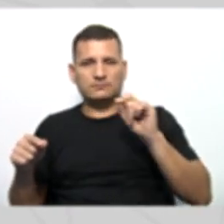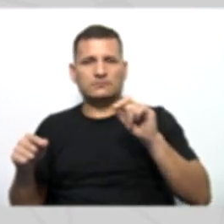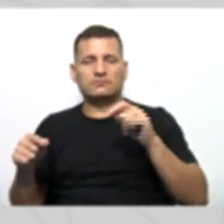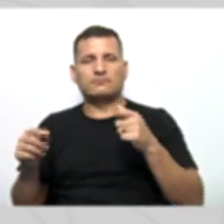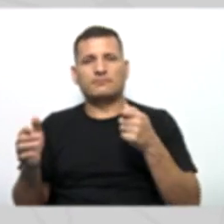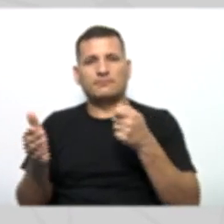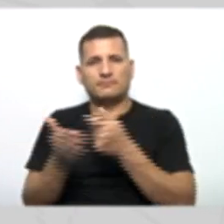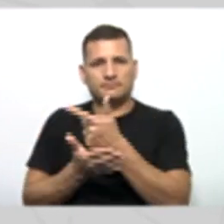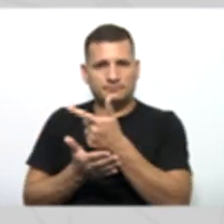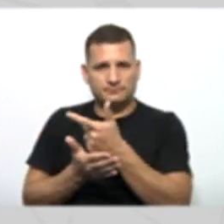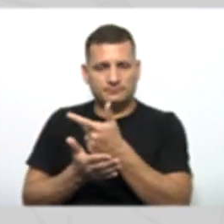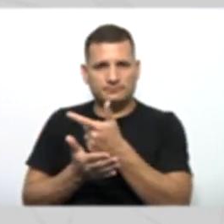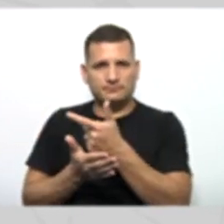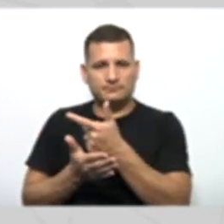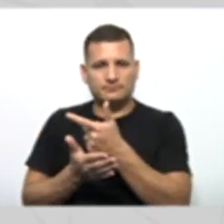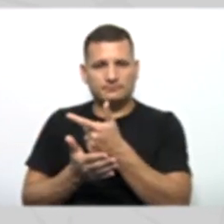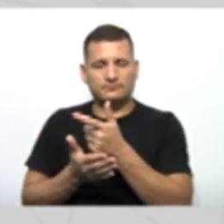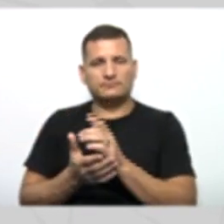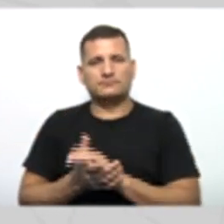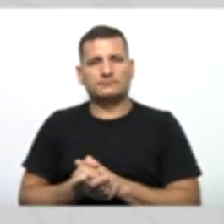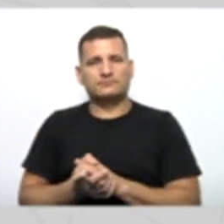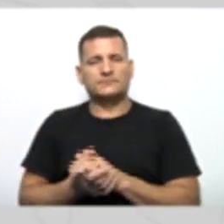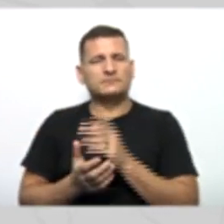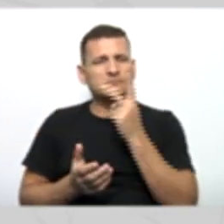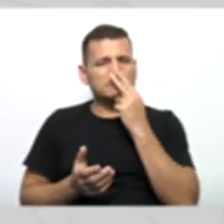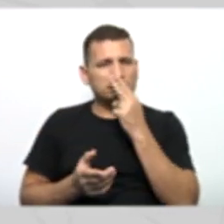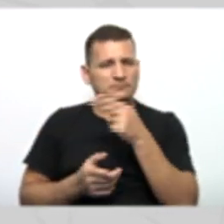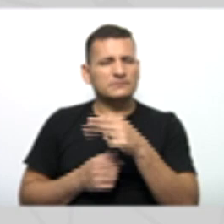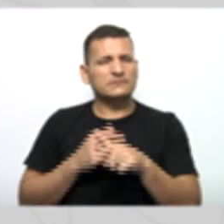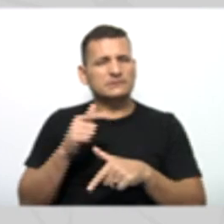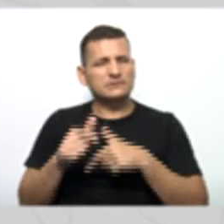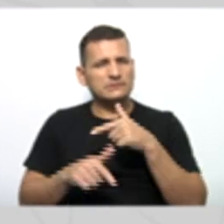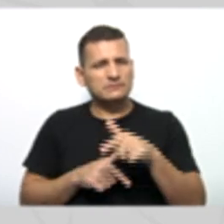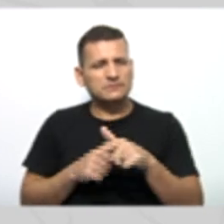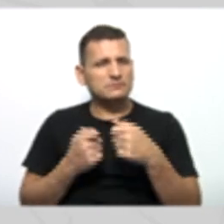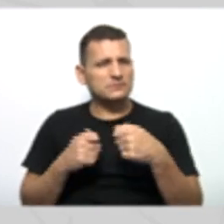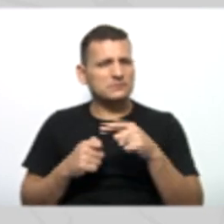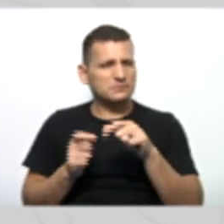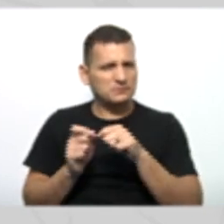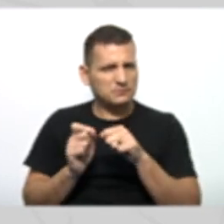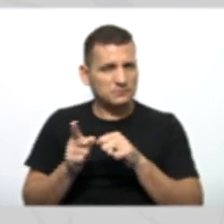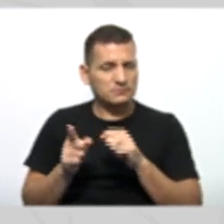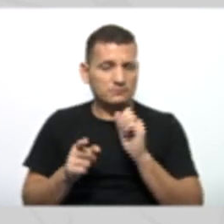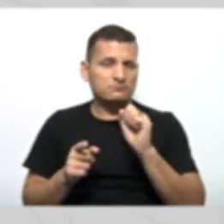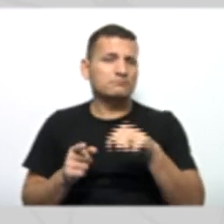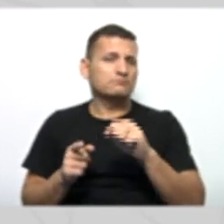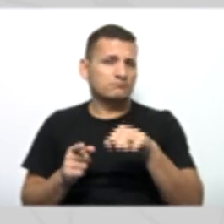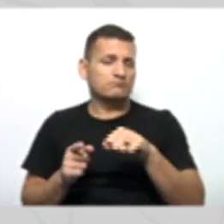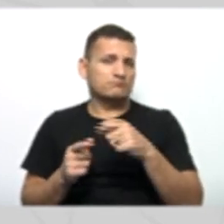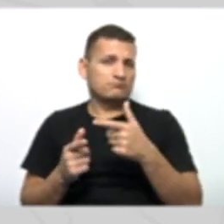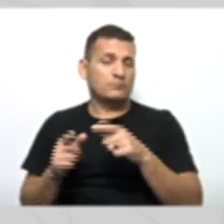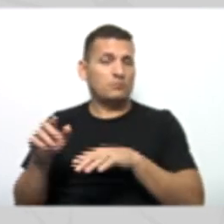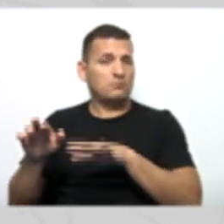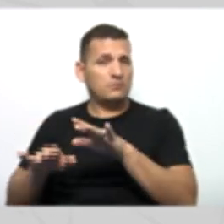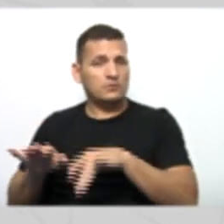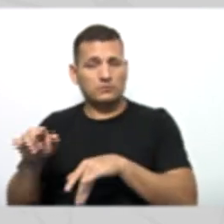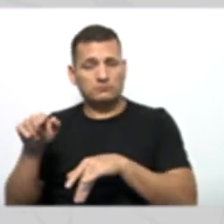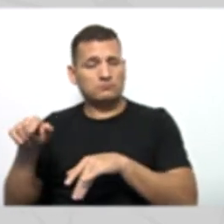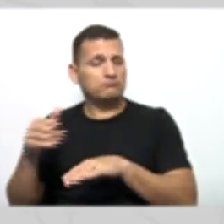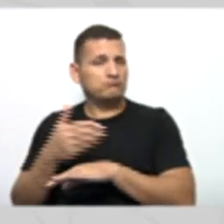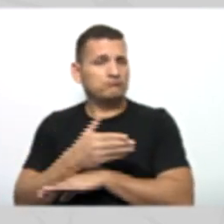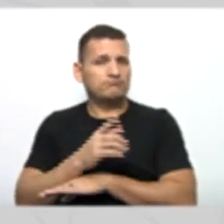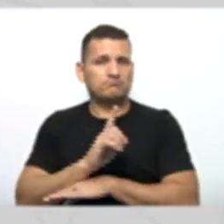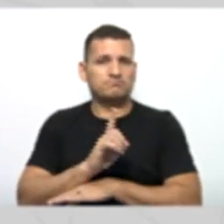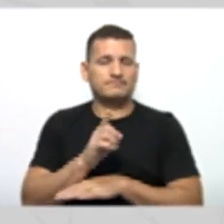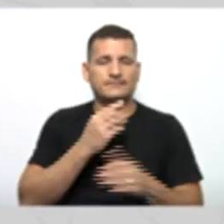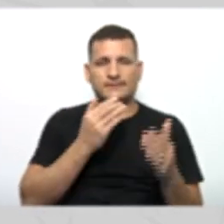pagamento do pedido. Gente, isso daí fala assim, poxa, dá muito trabalho, é necessário isso? Sim, gente, ó, o programador não participou da análise.